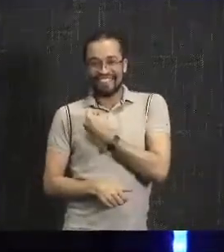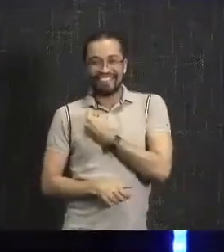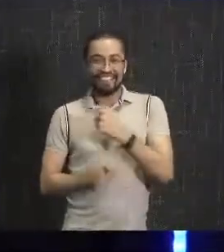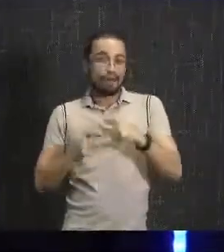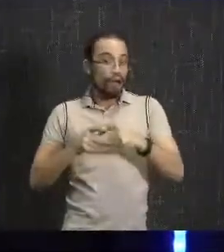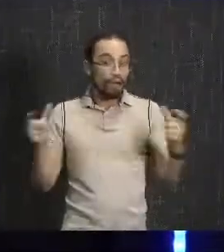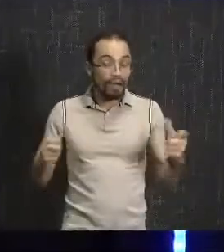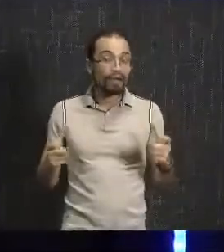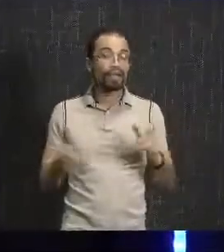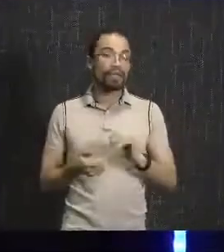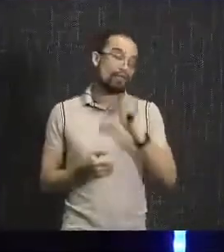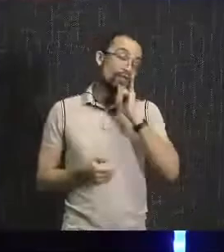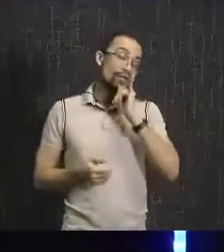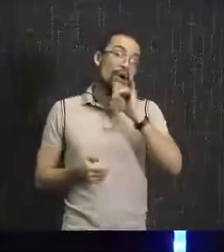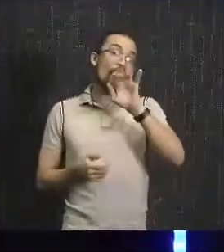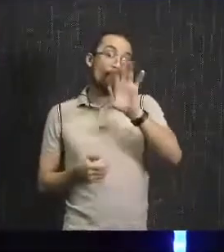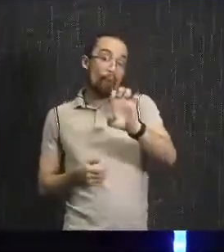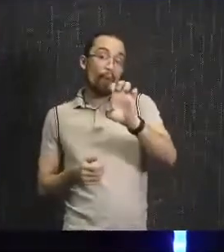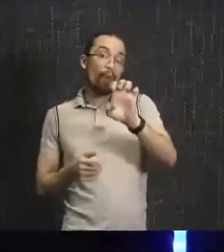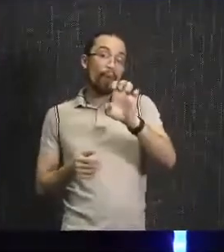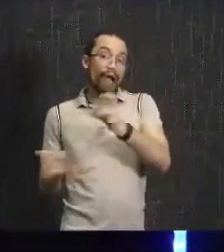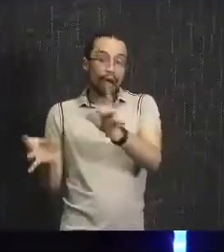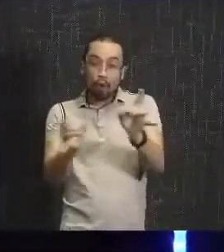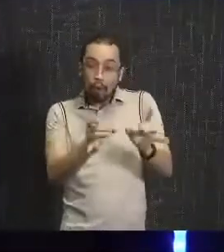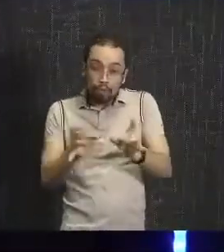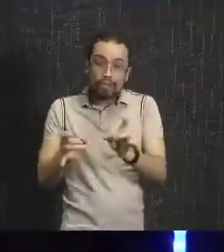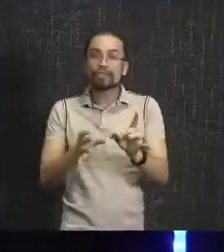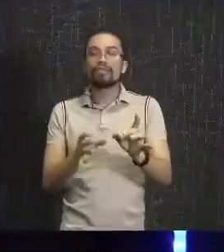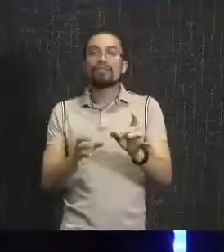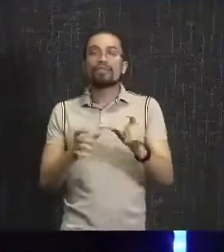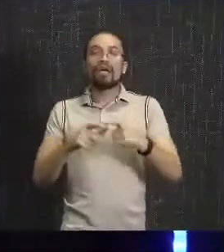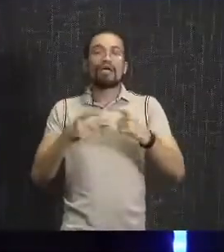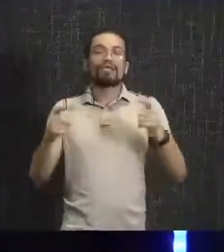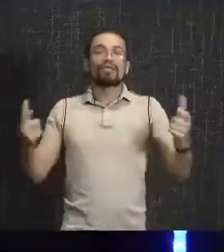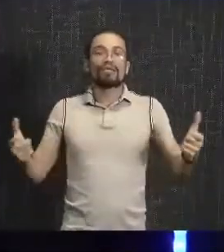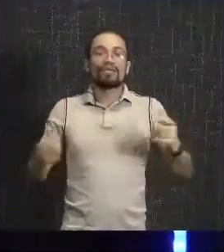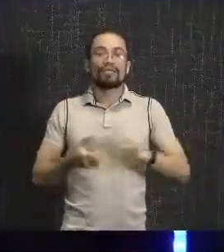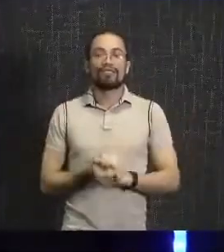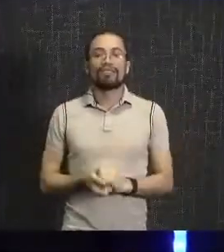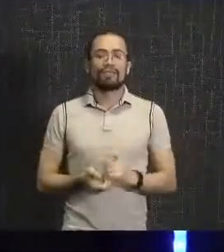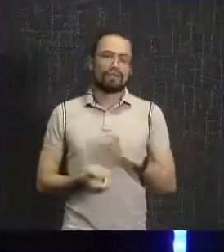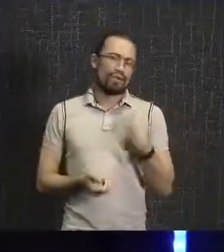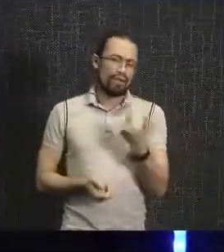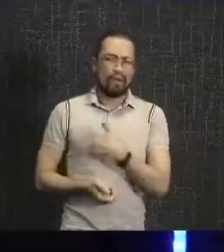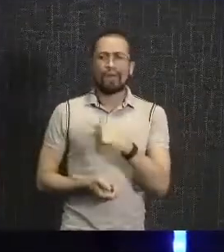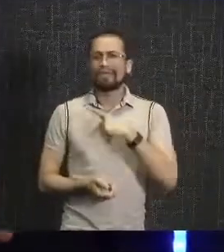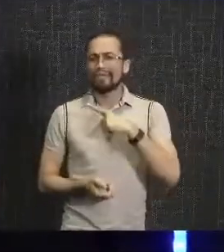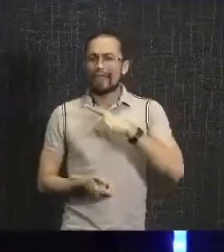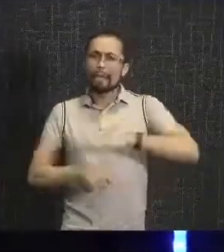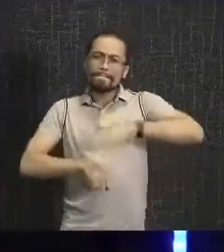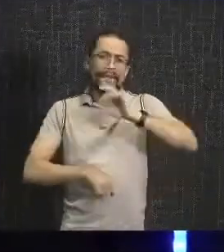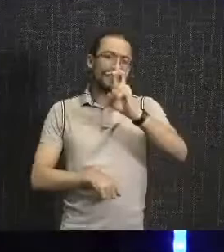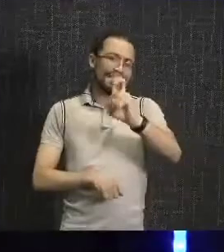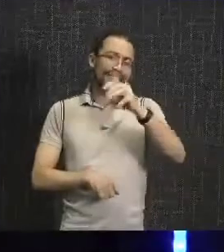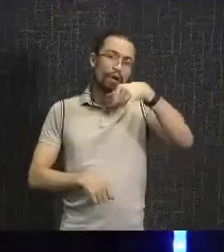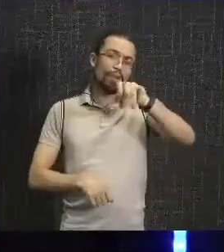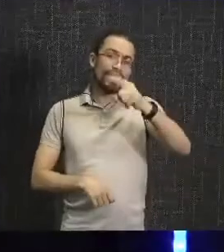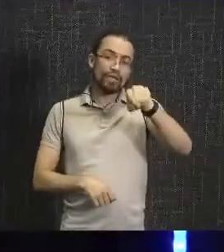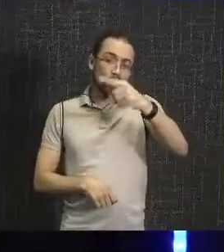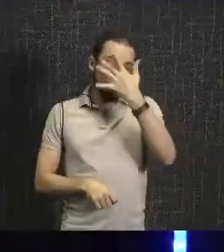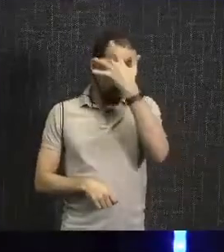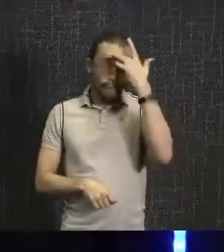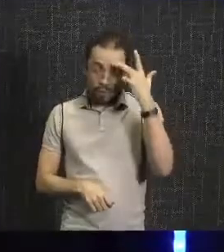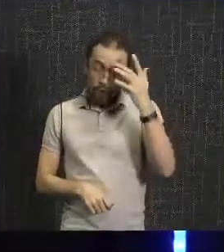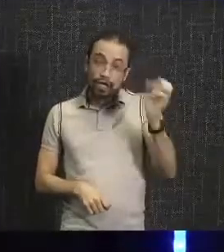nesses 2 meses o que ele tinha crescido nos últimos 10 anos. A gente tem aí números de mais de 5 milhões de pessoas que são novos